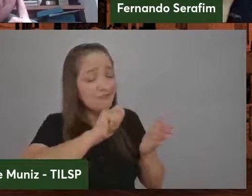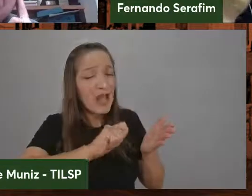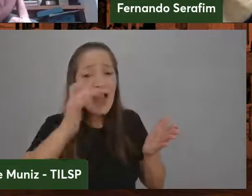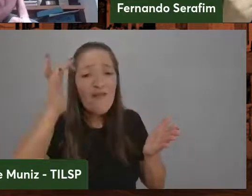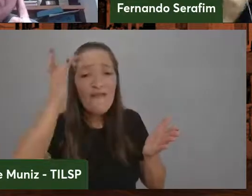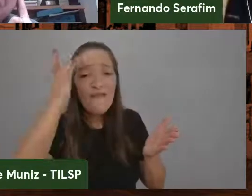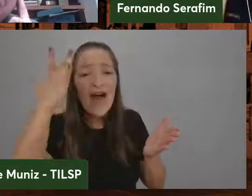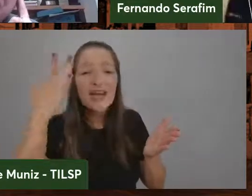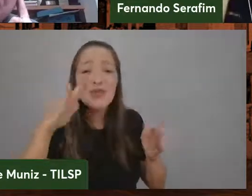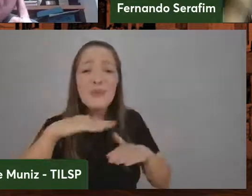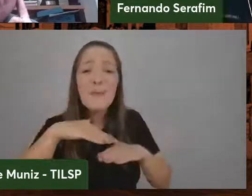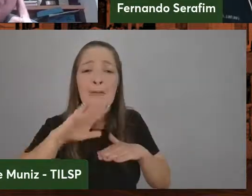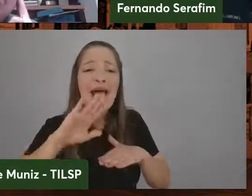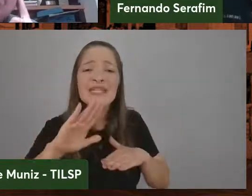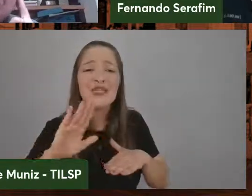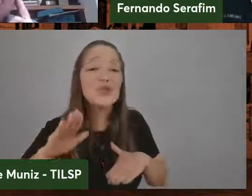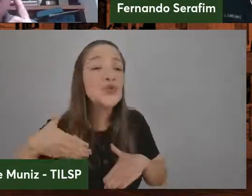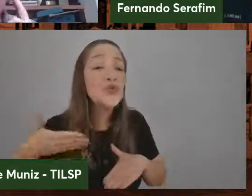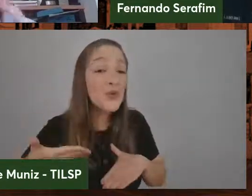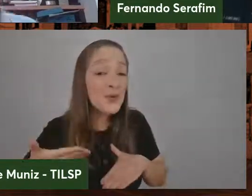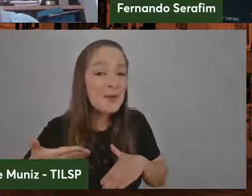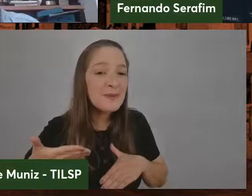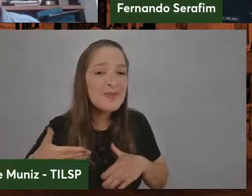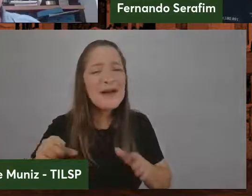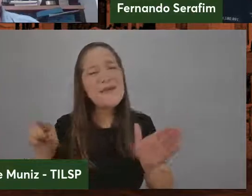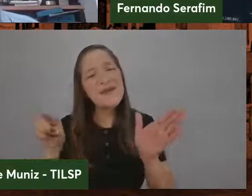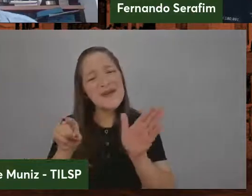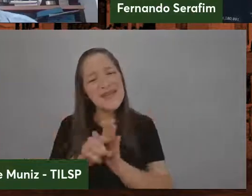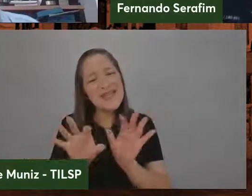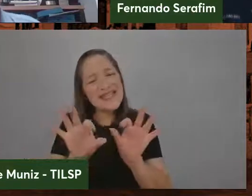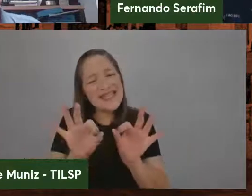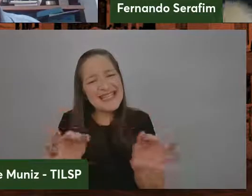ao mesmo tempo, muito bela. O que você acha disso, Milton?